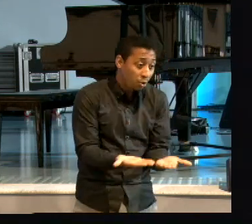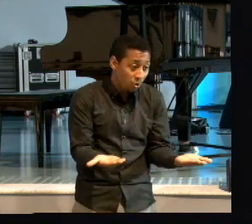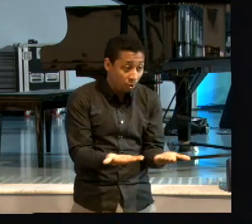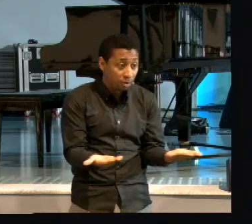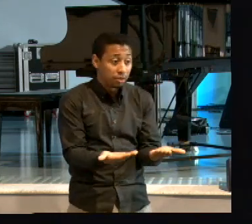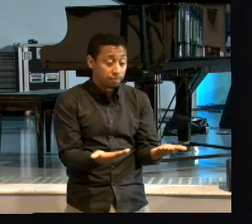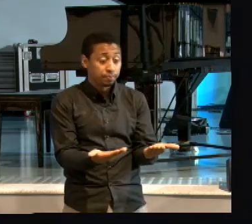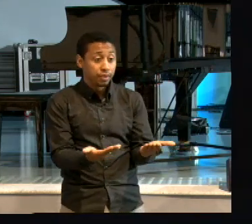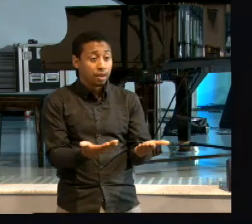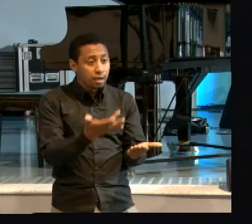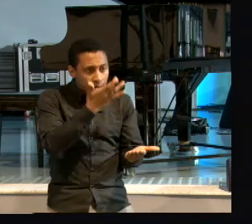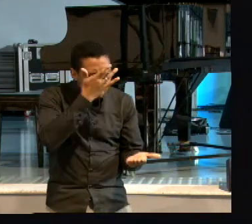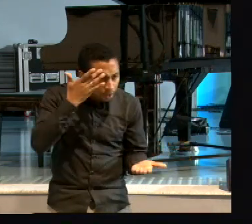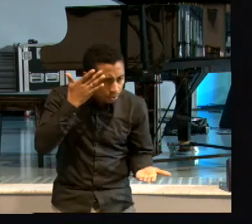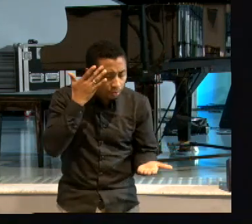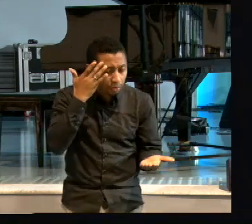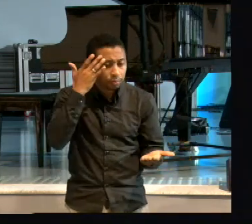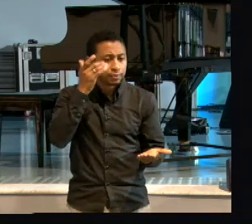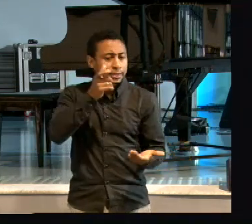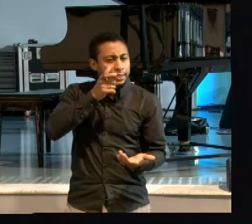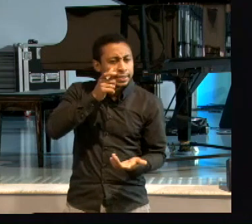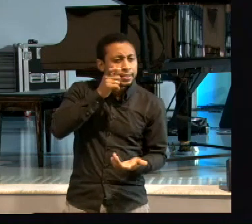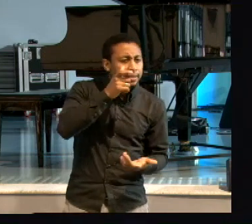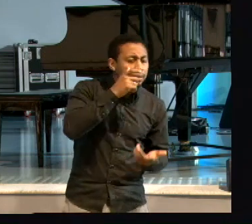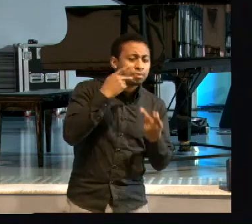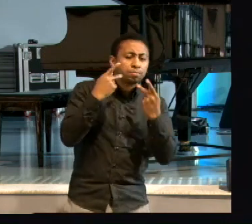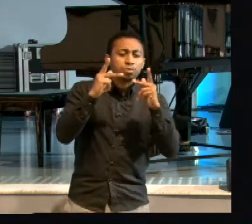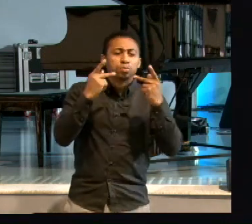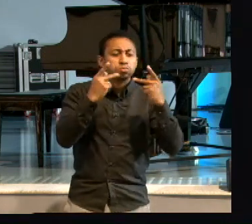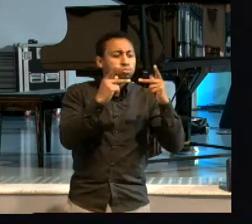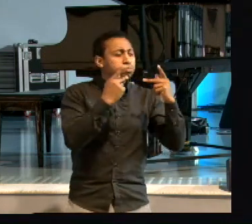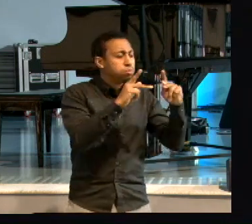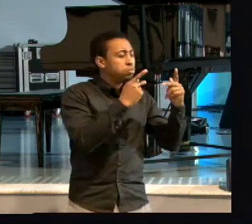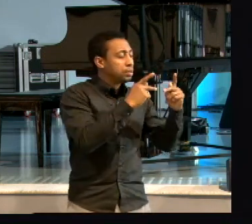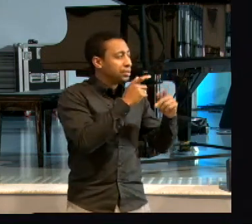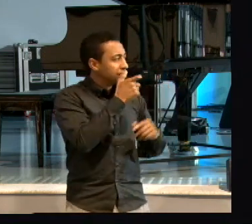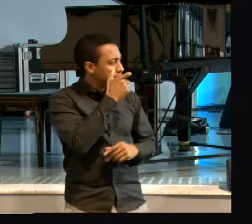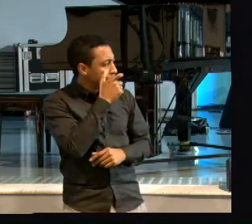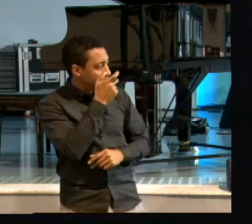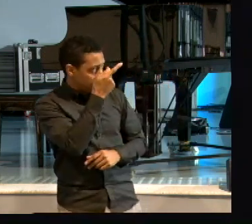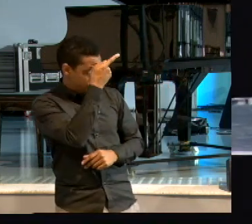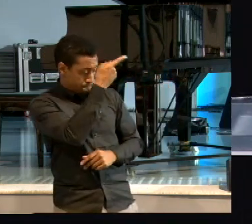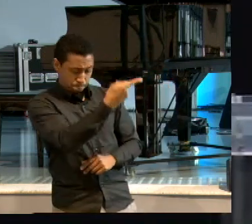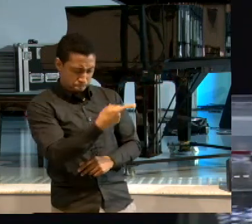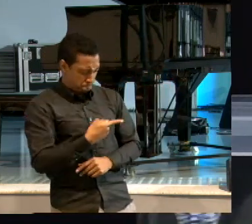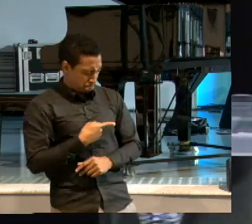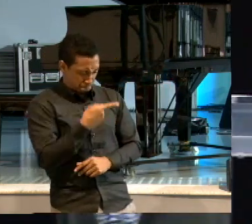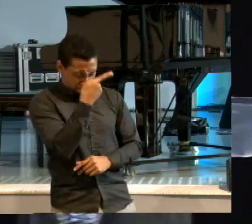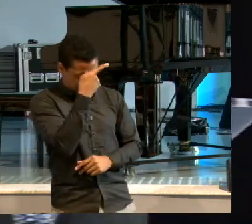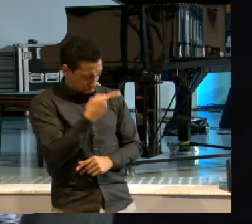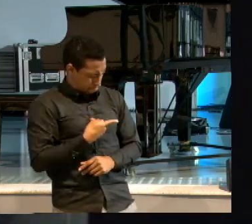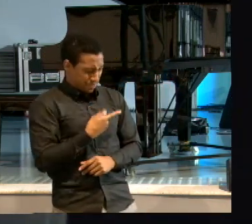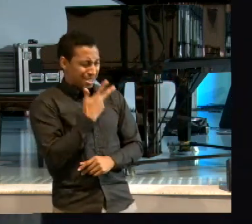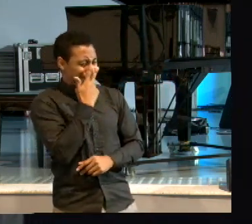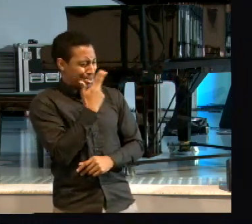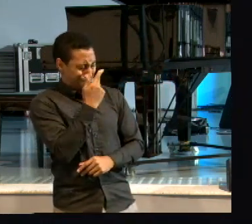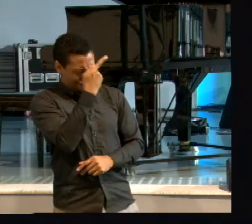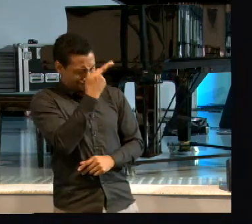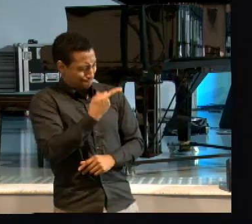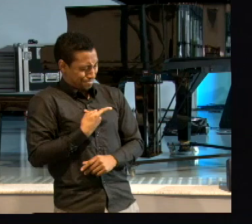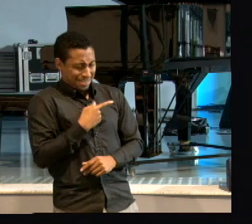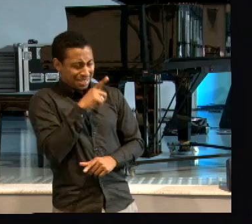de quem ouve a palavra muitas vezes são meramente egoístas a respeito do que eles acham que